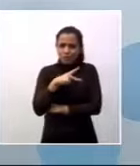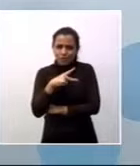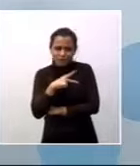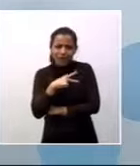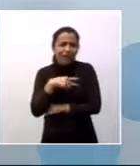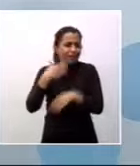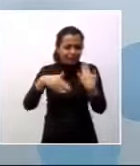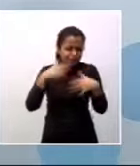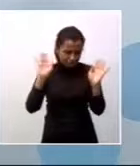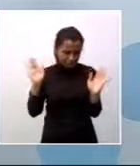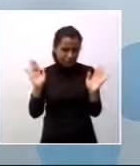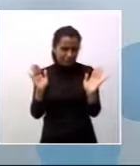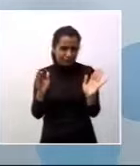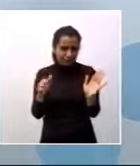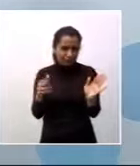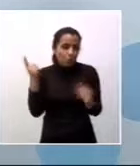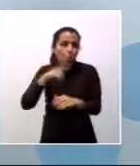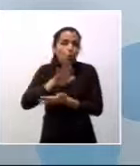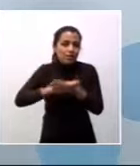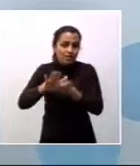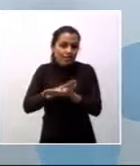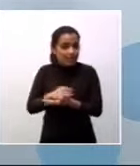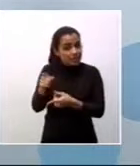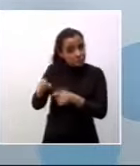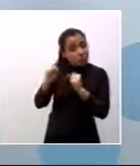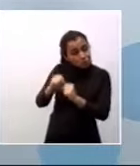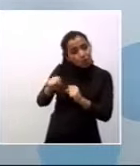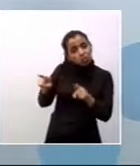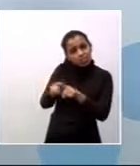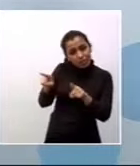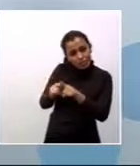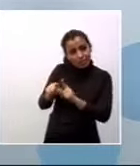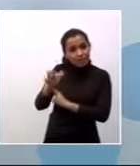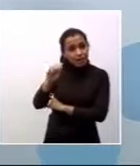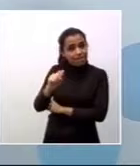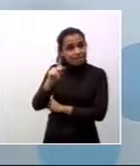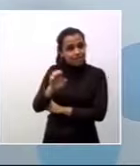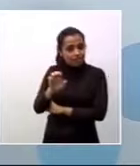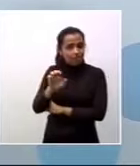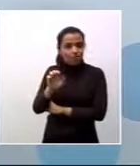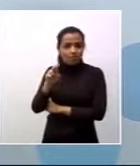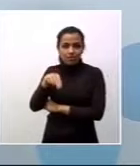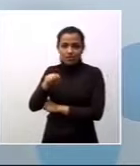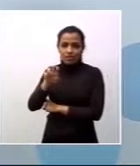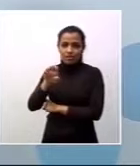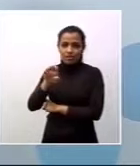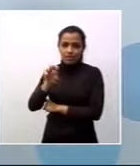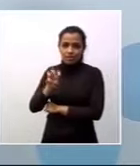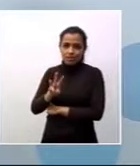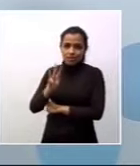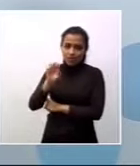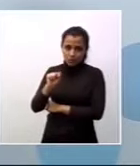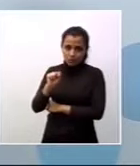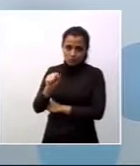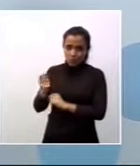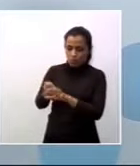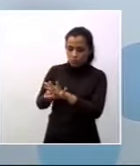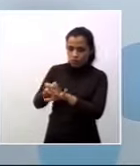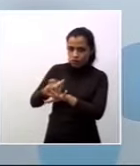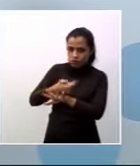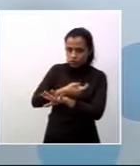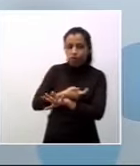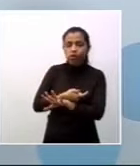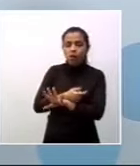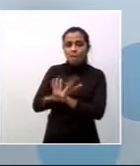vou no fim do senhor vai ganhar ele foi isso também pode ser considerado uma fake news mas não é necessariamente uma propaganda porque a fake news